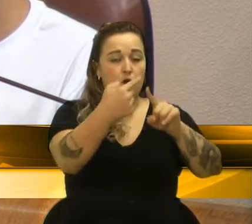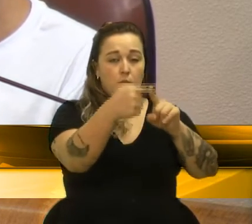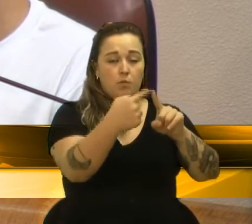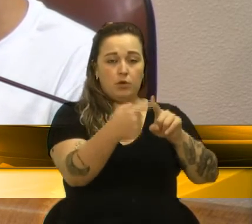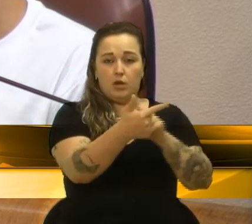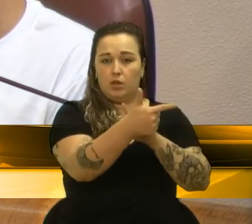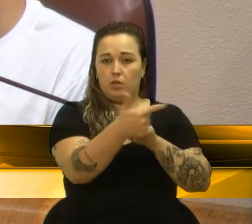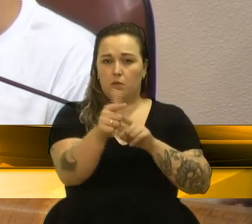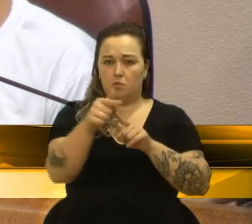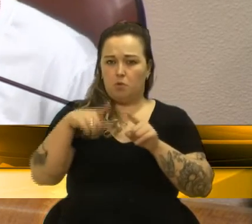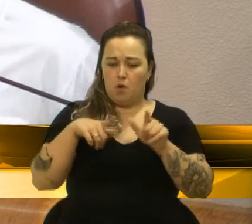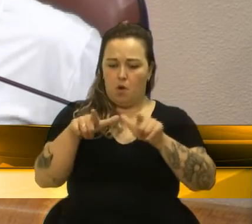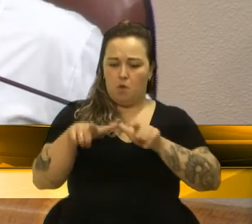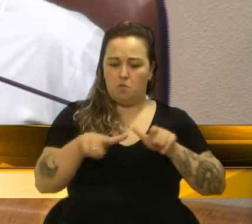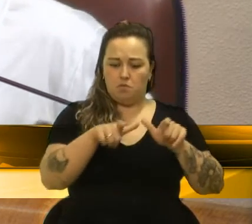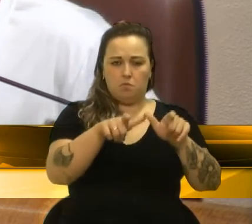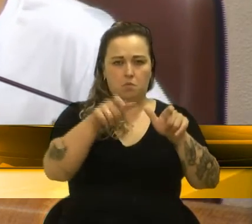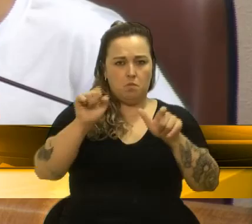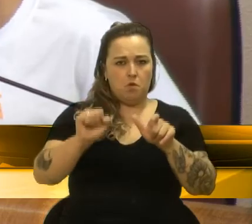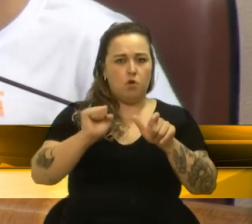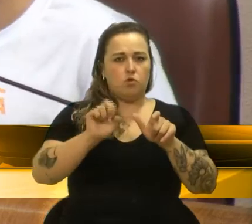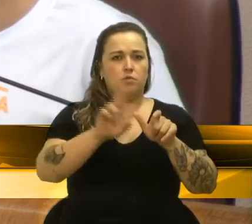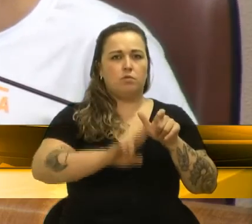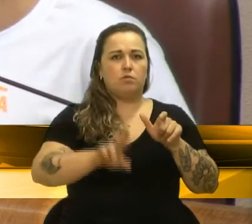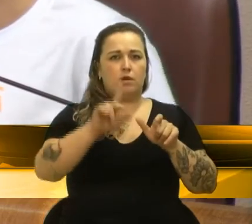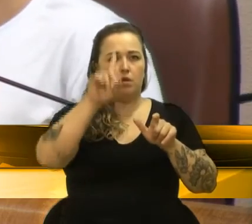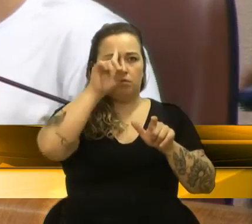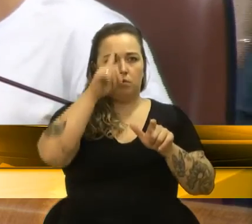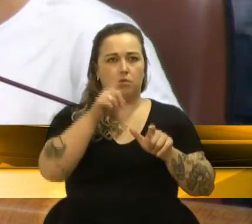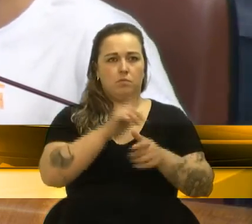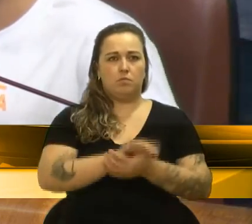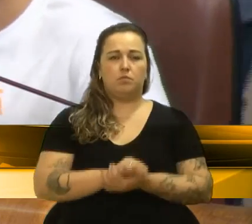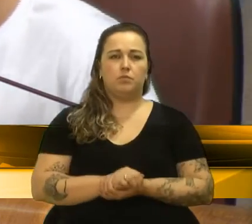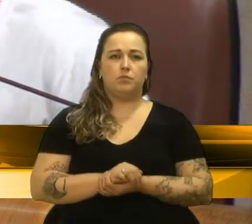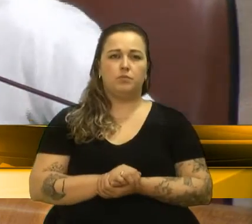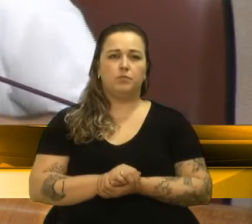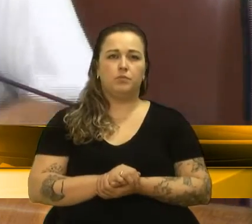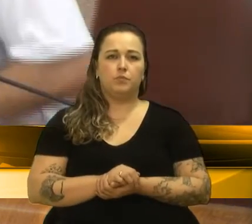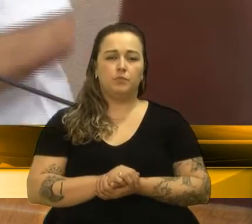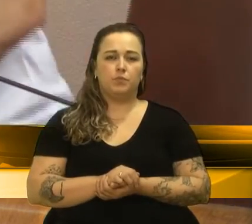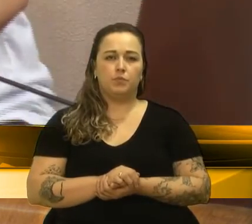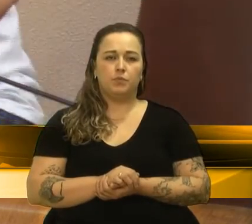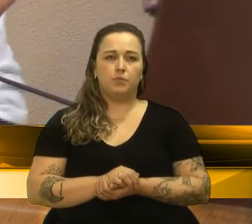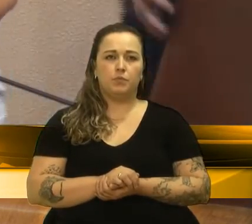quanto aos espaços essenciais de maternidade e autoria.